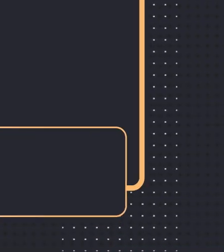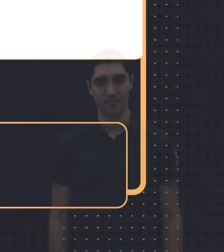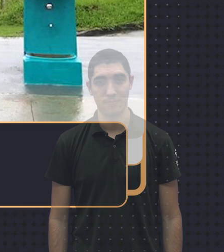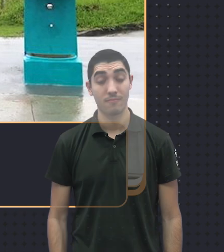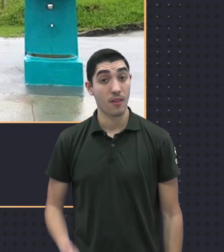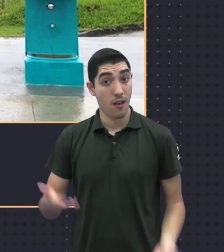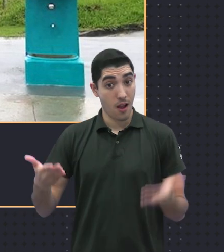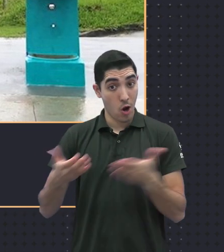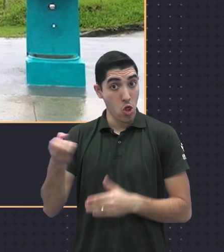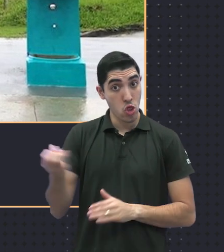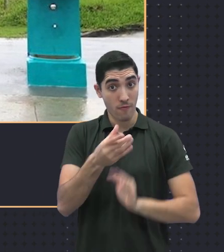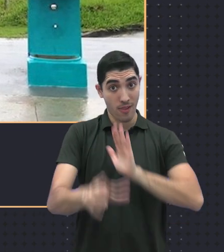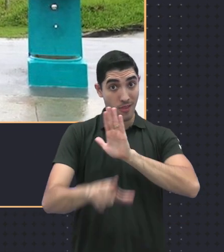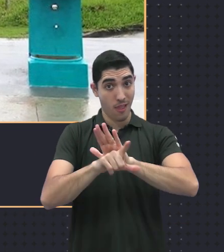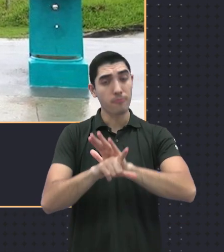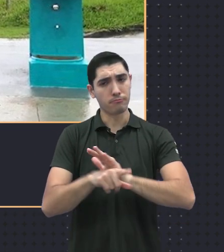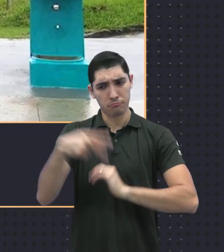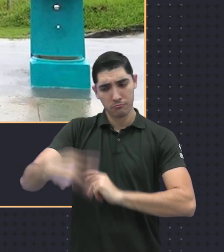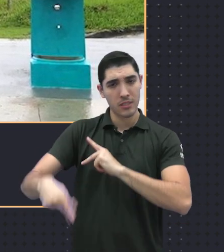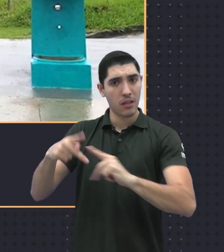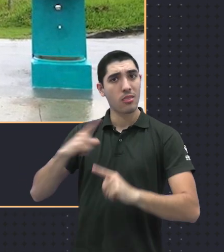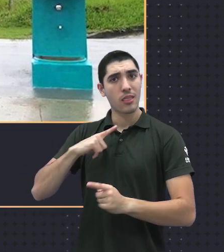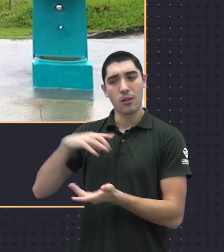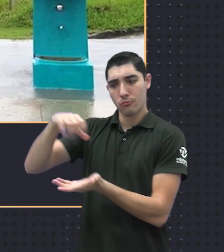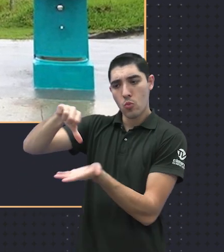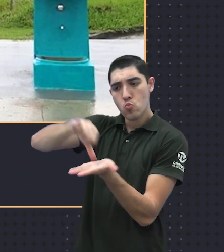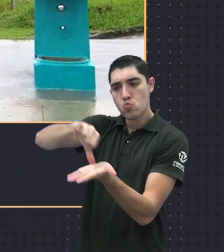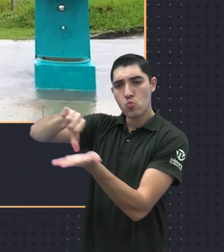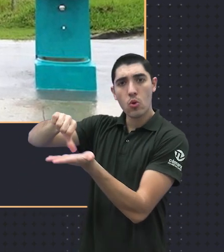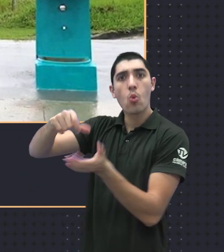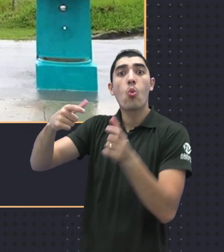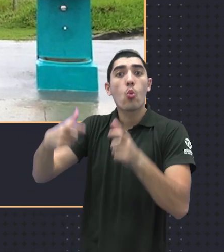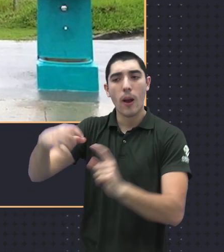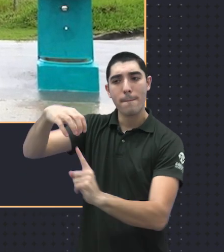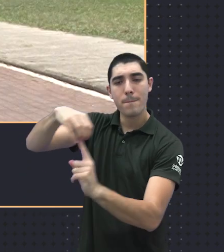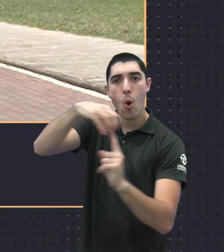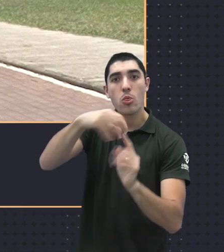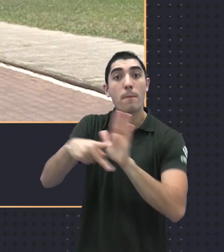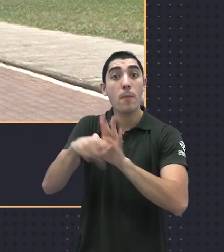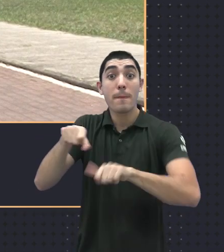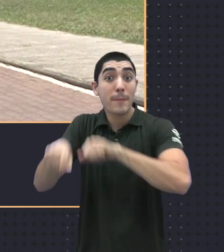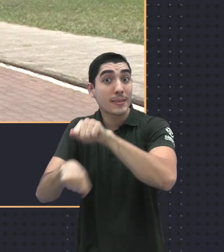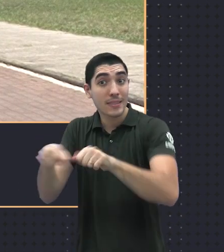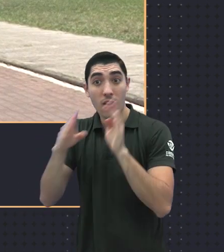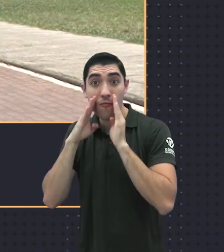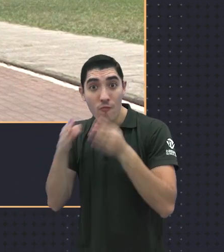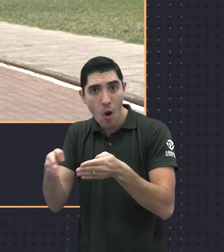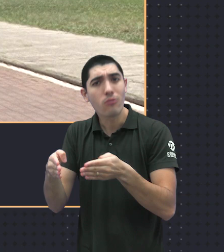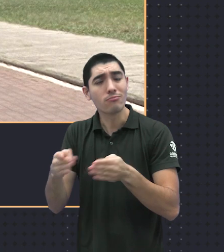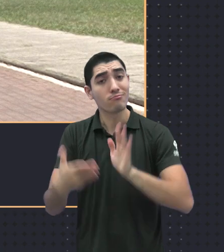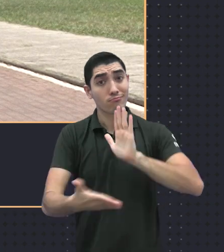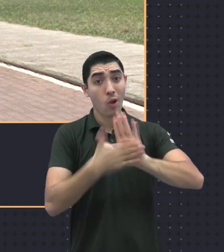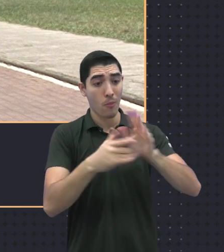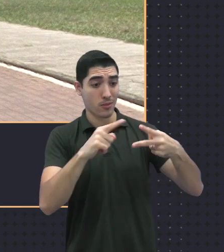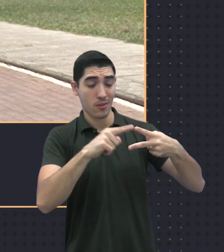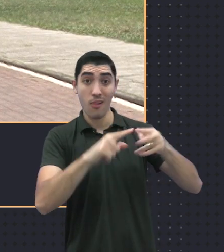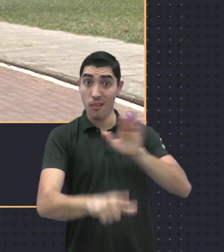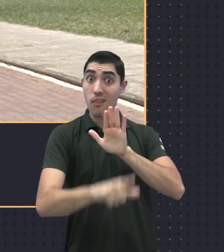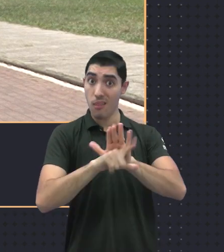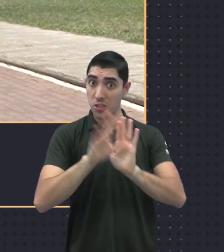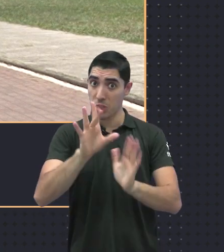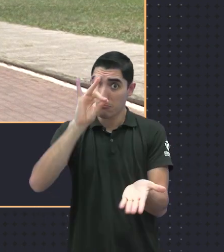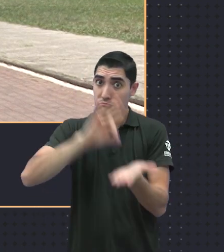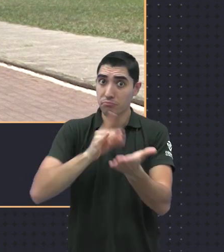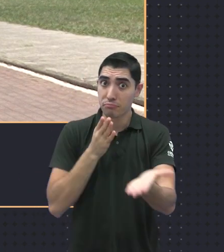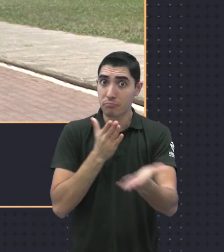Agora é lei. São José dos Campos ganhou pontos especiais de parada de bicicletas. Essa é a proposta de uma lei em vigor na cidade